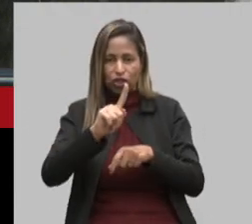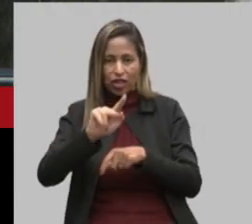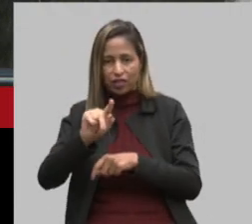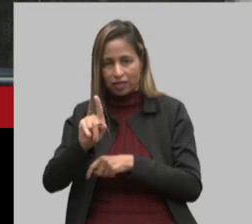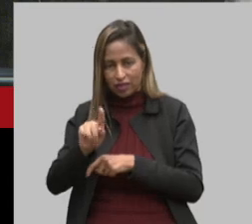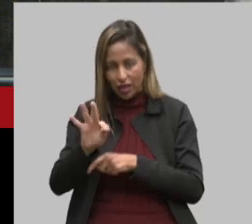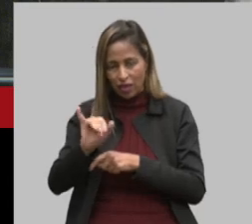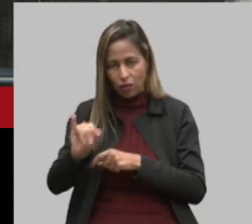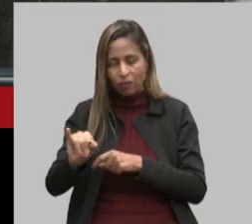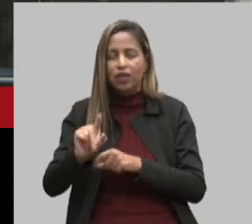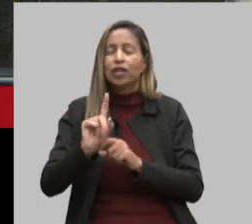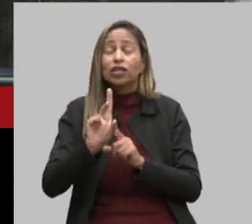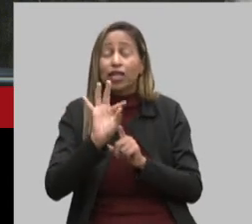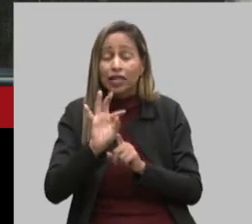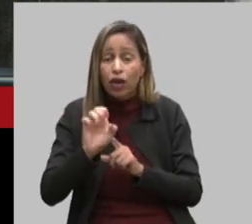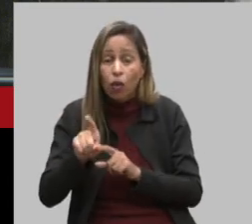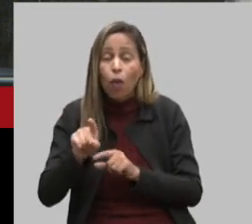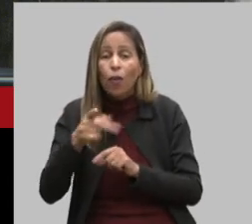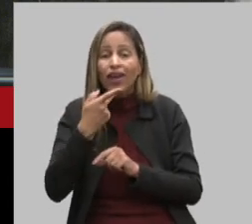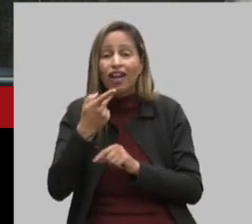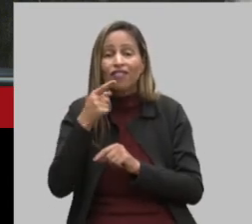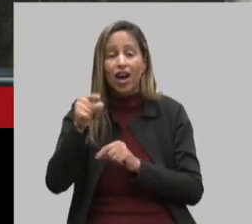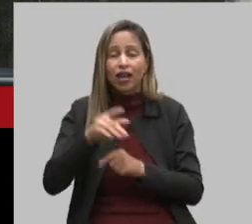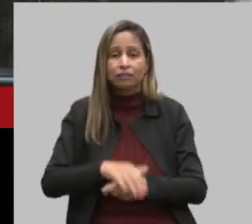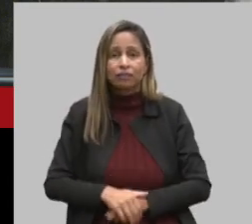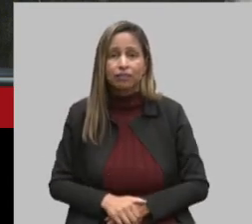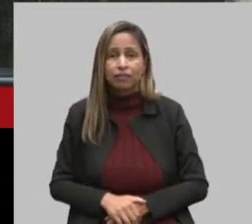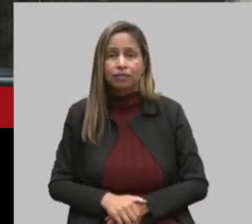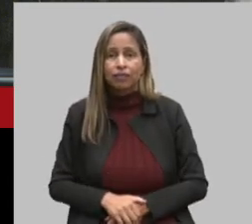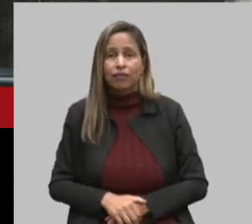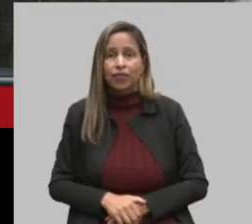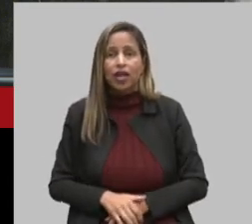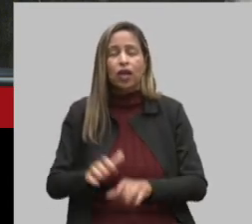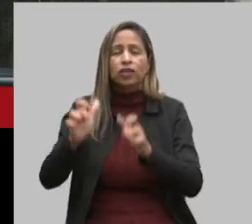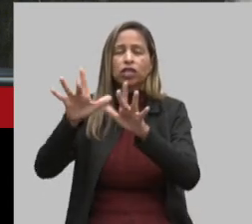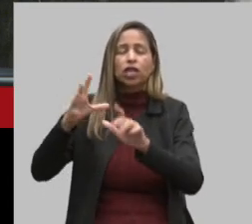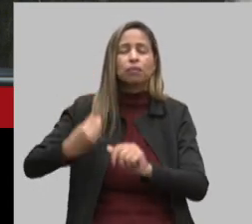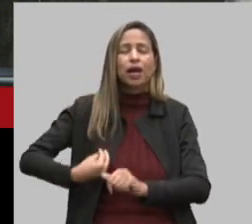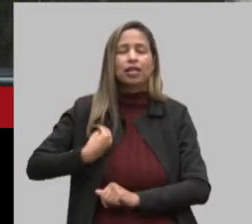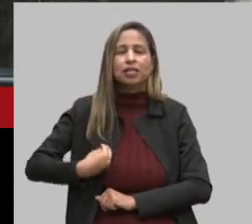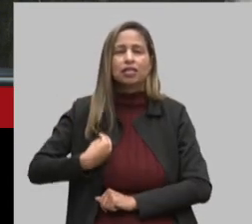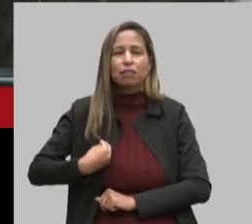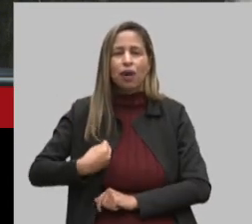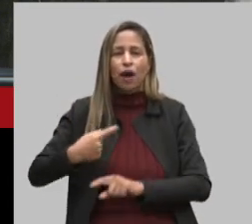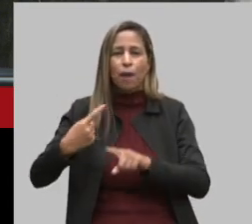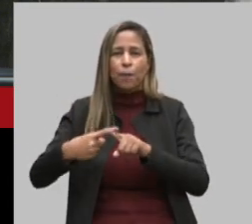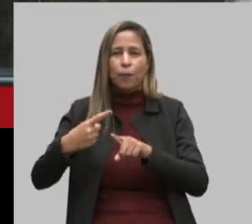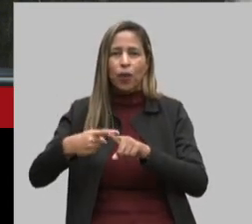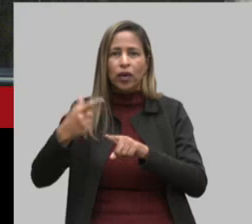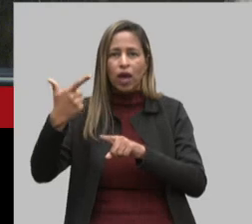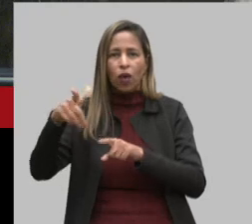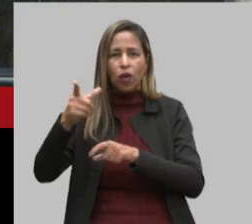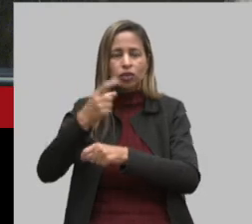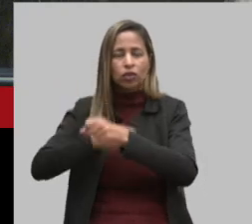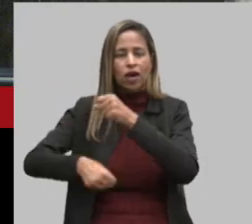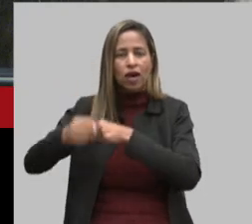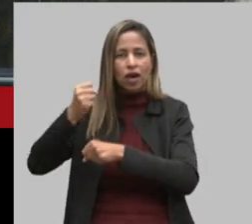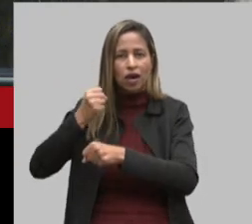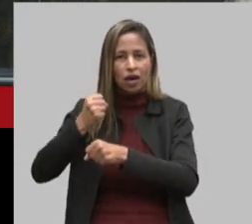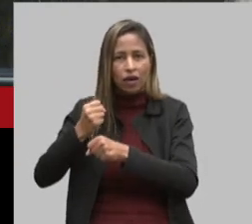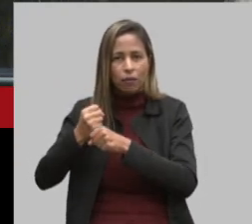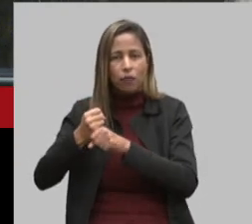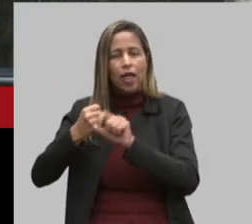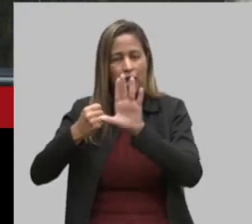foram selecionados porque a fala dele foi a seguinte eu deixei de participar porque eu estive nos outros anos e eu sei da